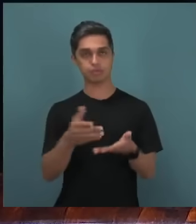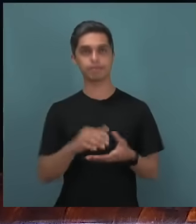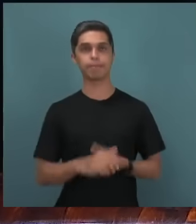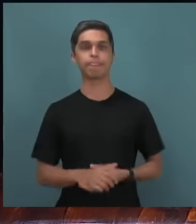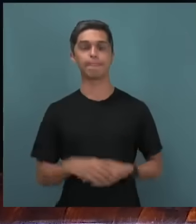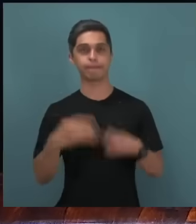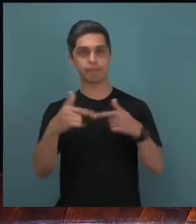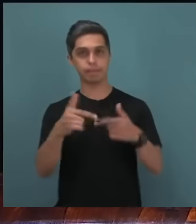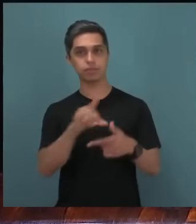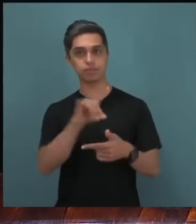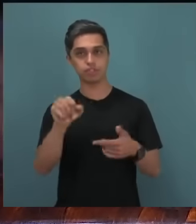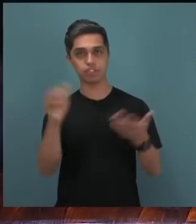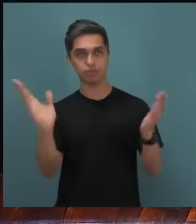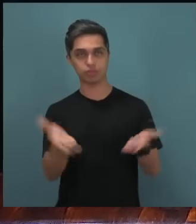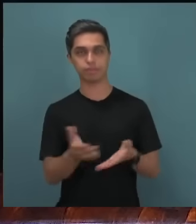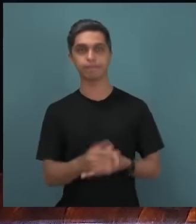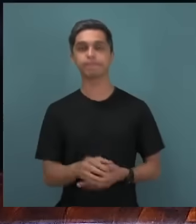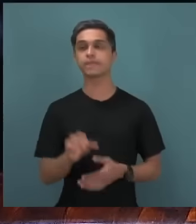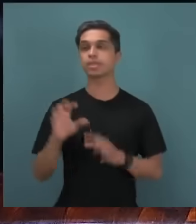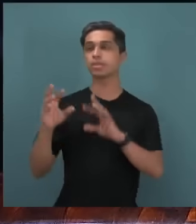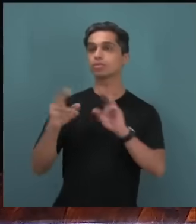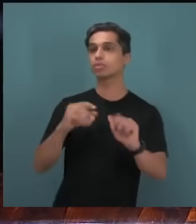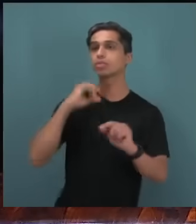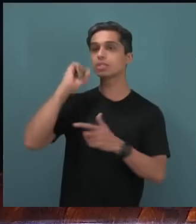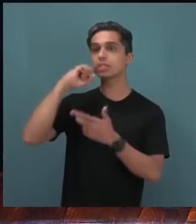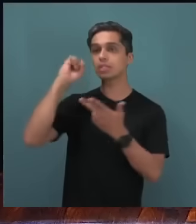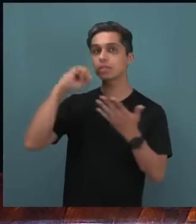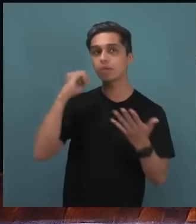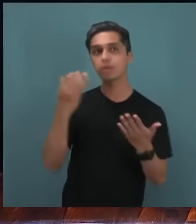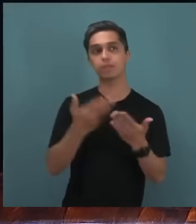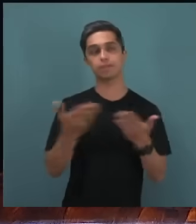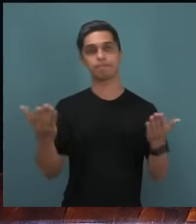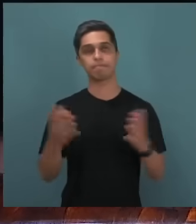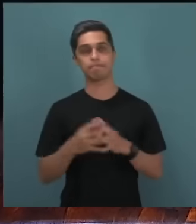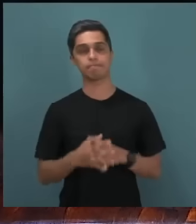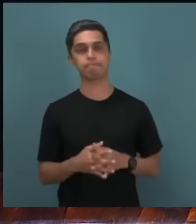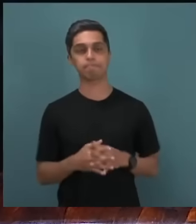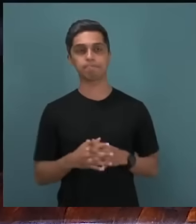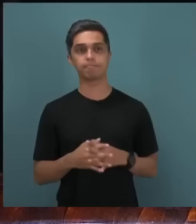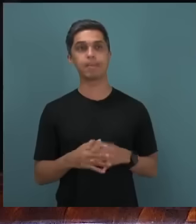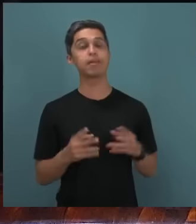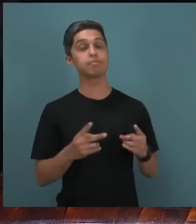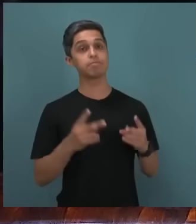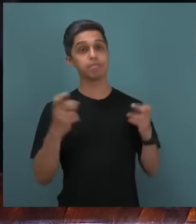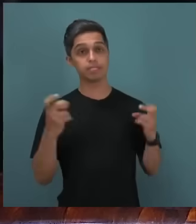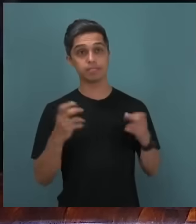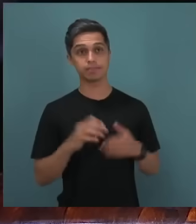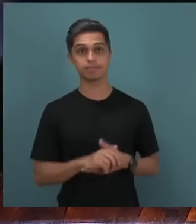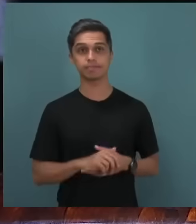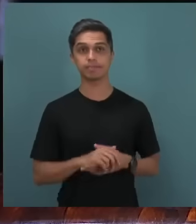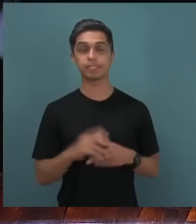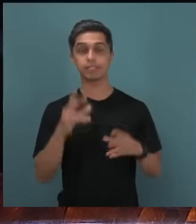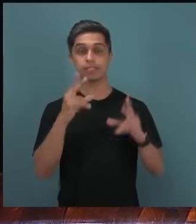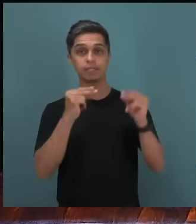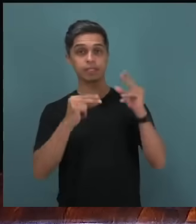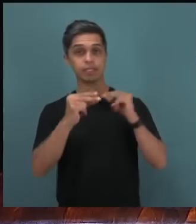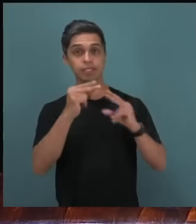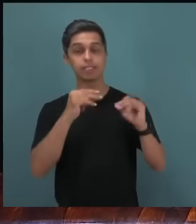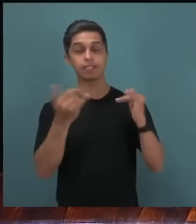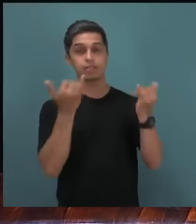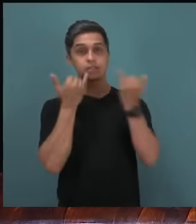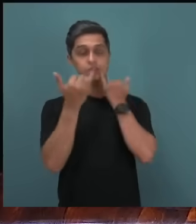Senhoras e senhores, senadores e senadoras, ao perceber, pelas informações que